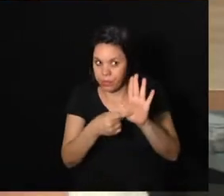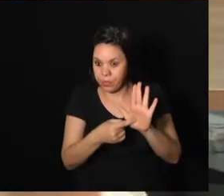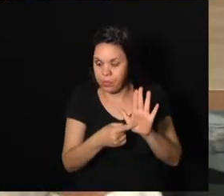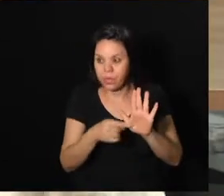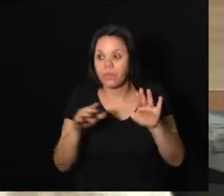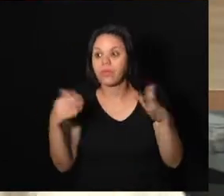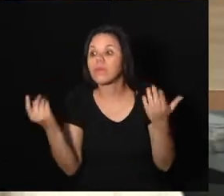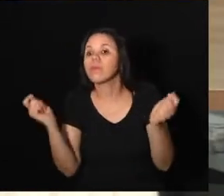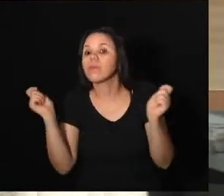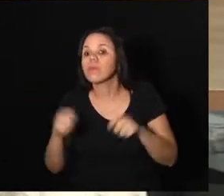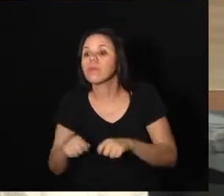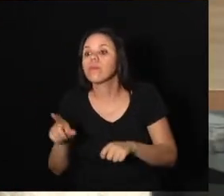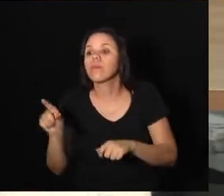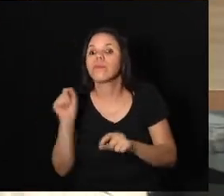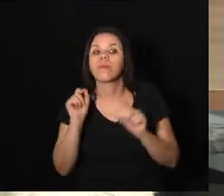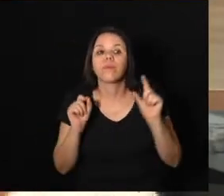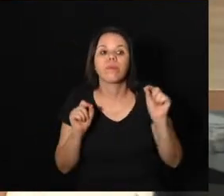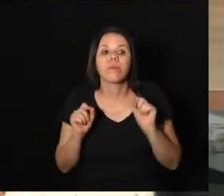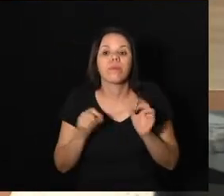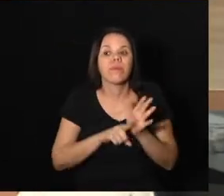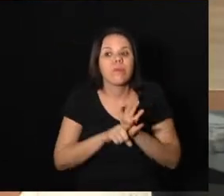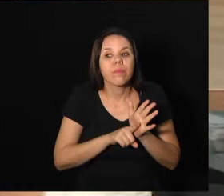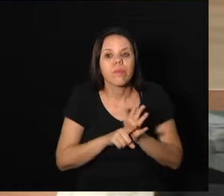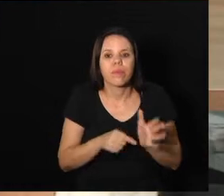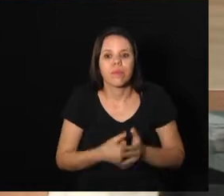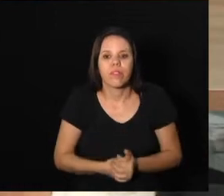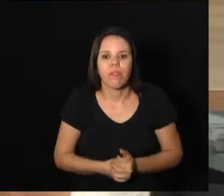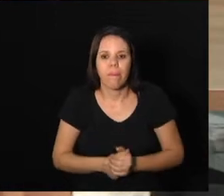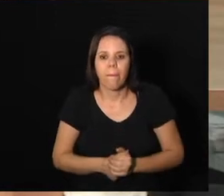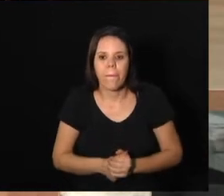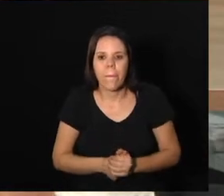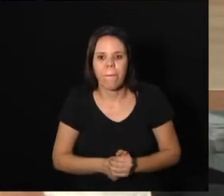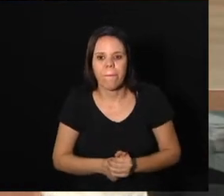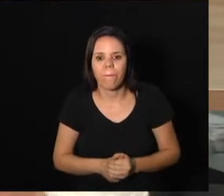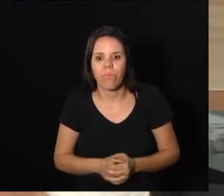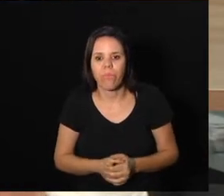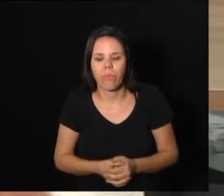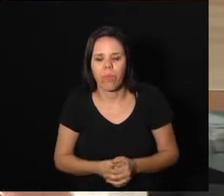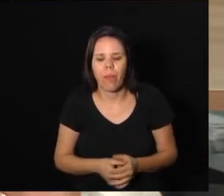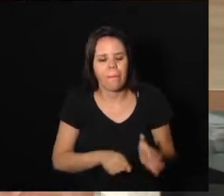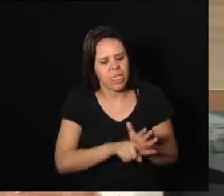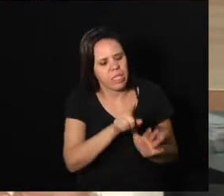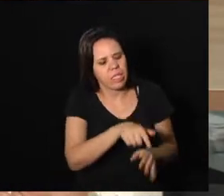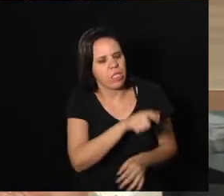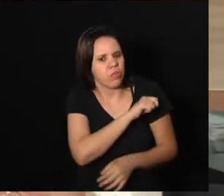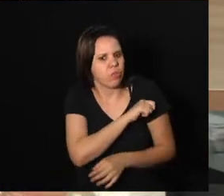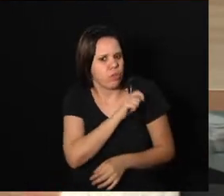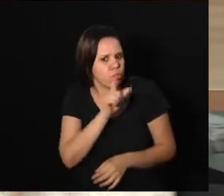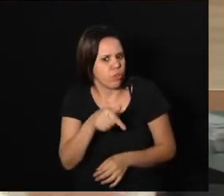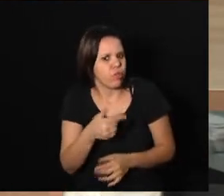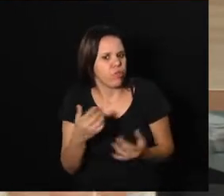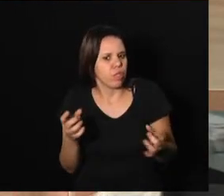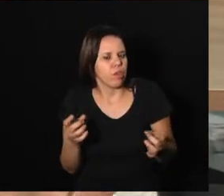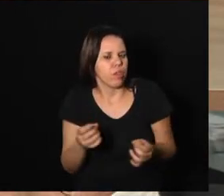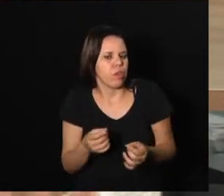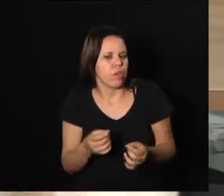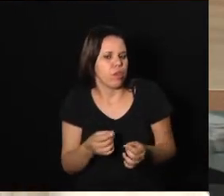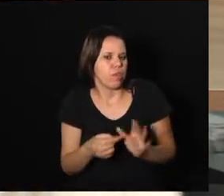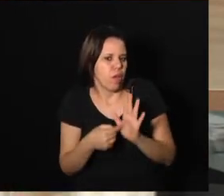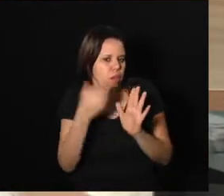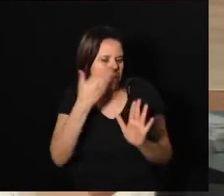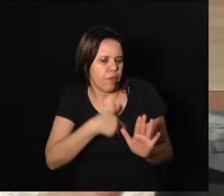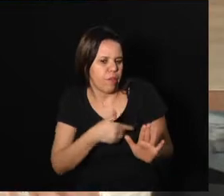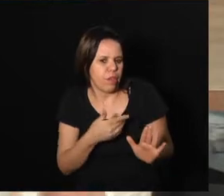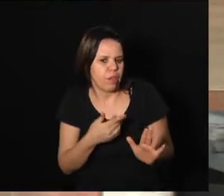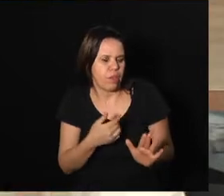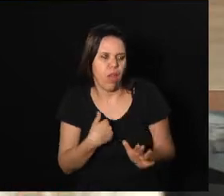caminhos para se abrir para pesquisas. Então, a pesquisa do aluno fica mais direcionada, mas não que ele vai dar